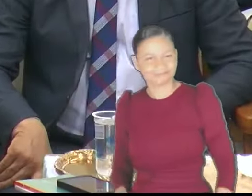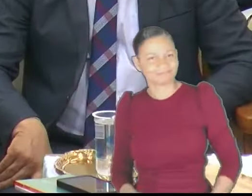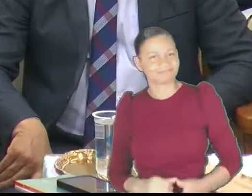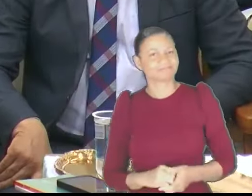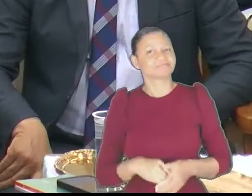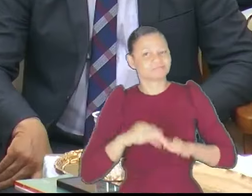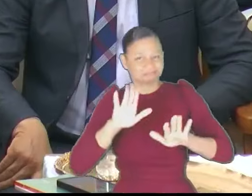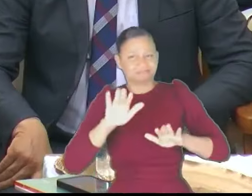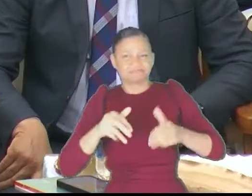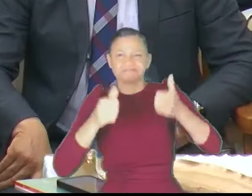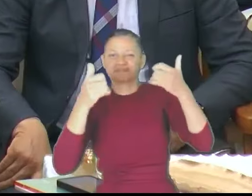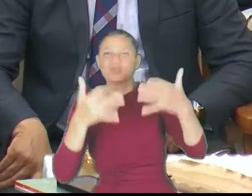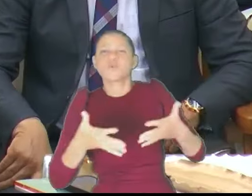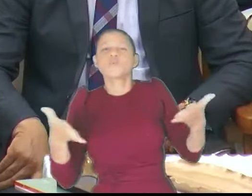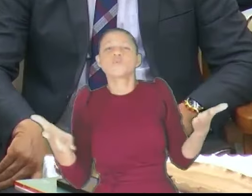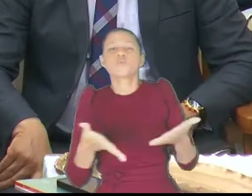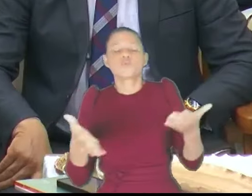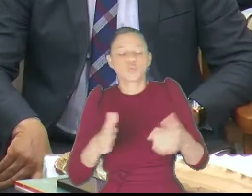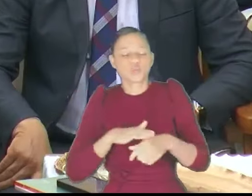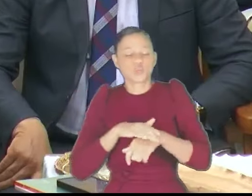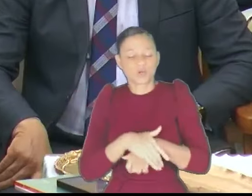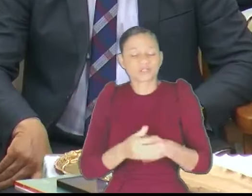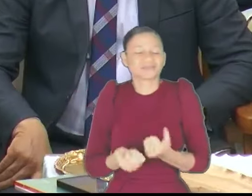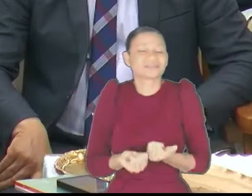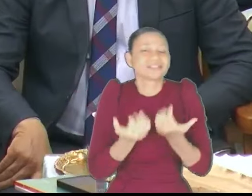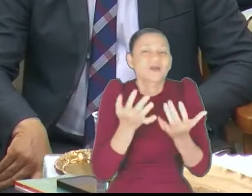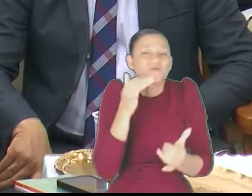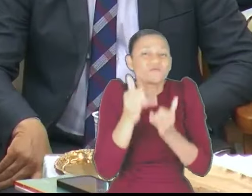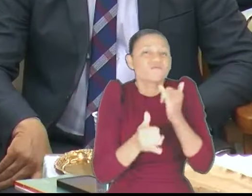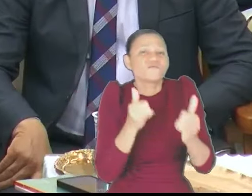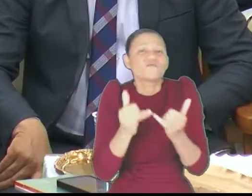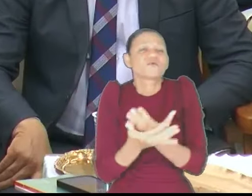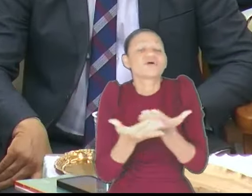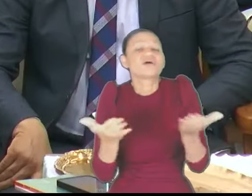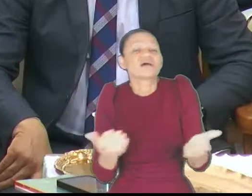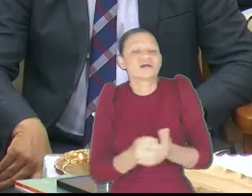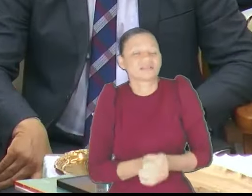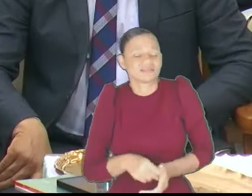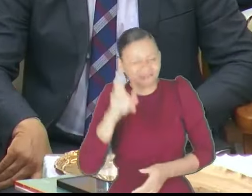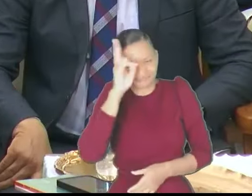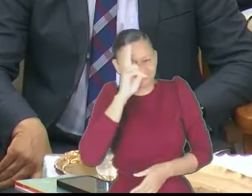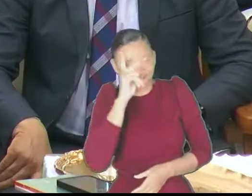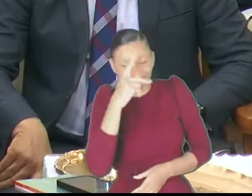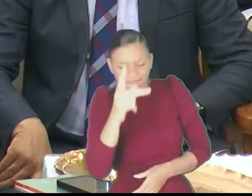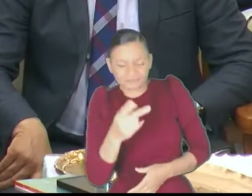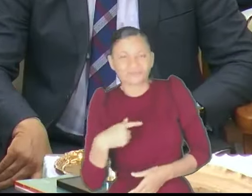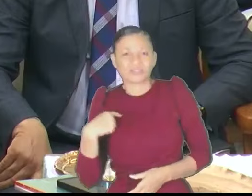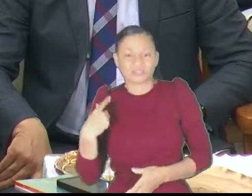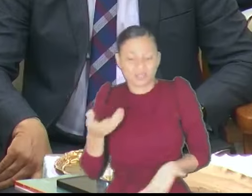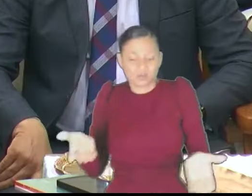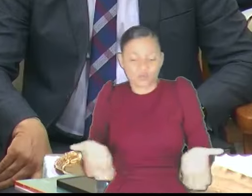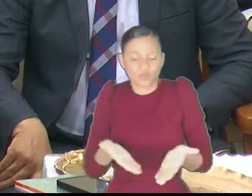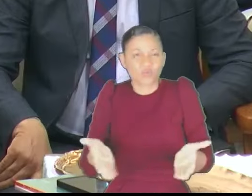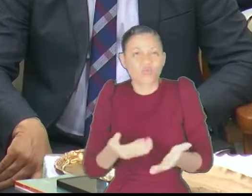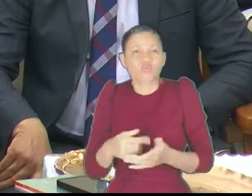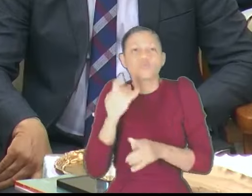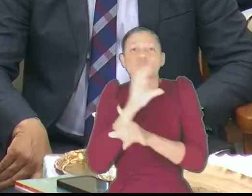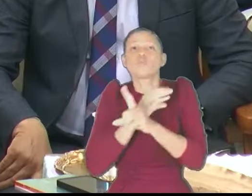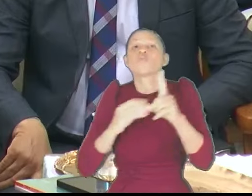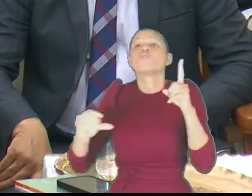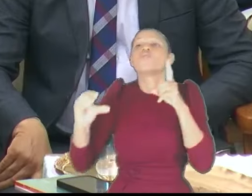deixa eu te dar nessa noite, te dar uma informação, não, deixa eu refrescar sua memória. Nós estamos em um culto